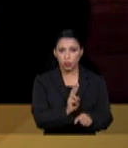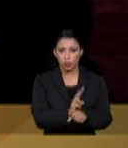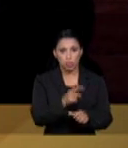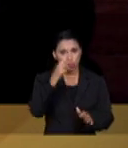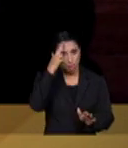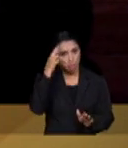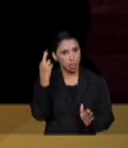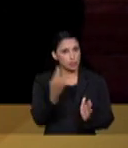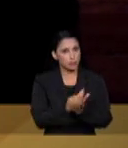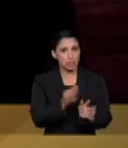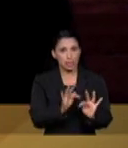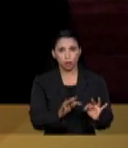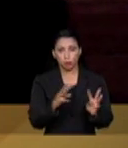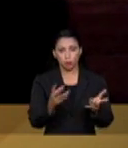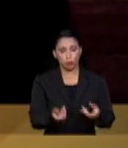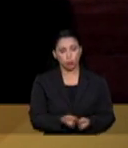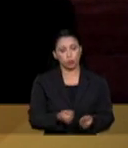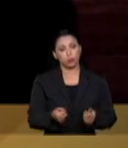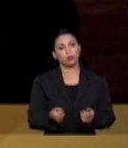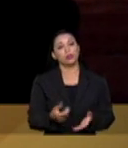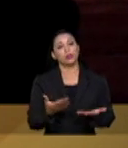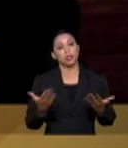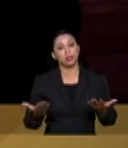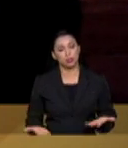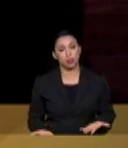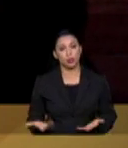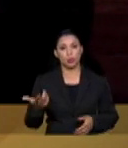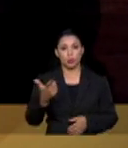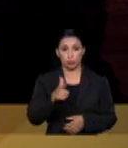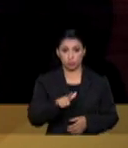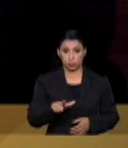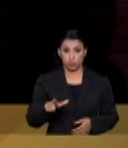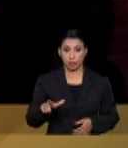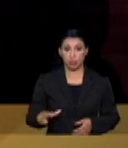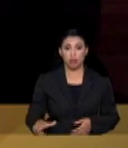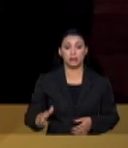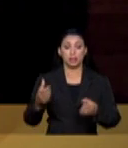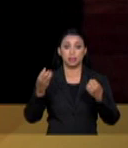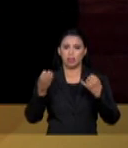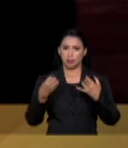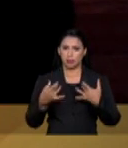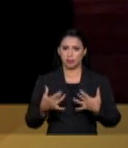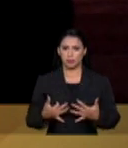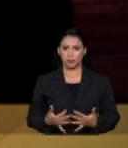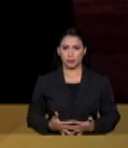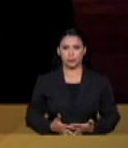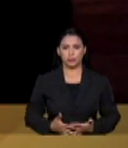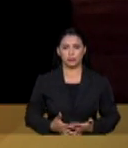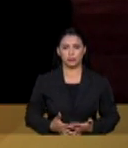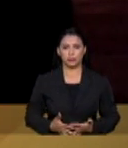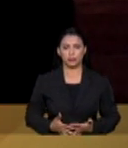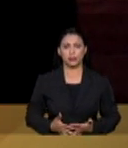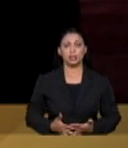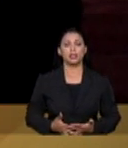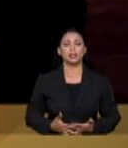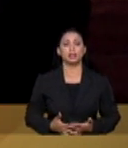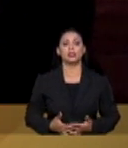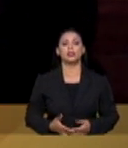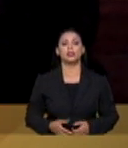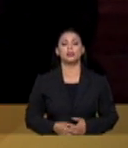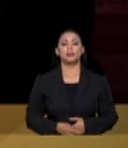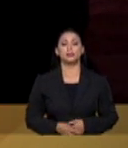e piso 1 CPU e levo portanto esse te o